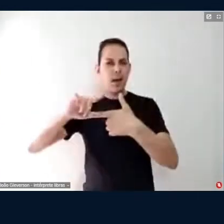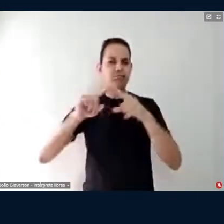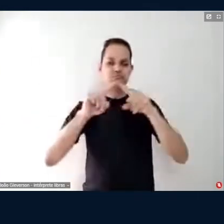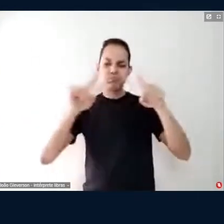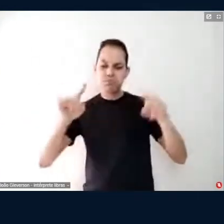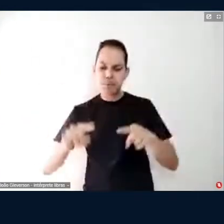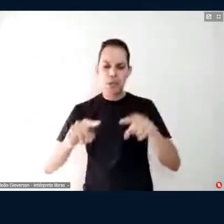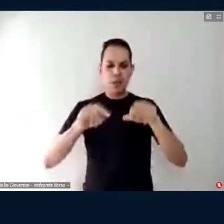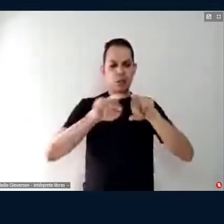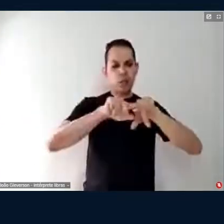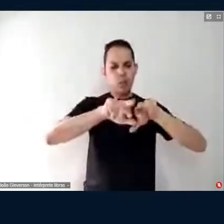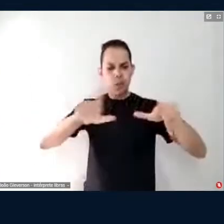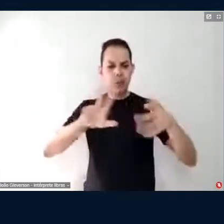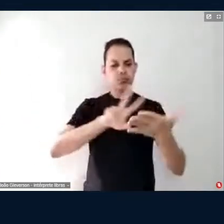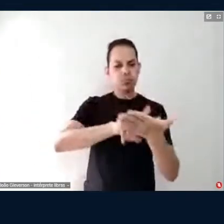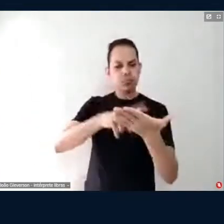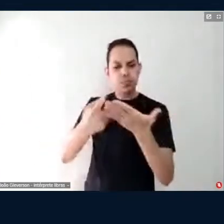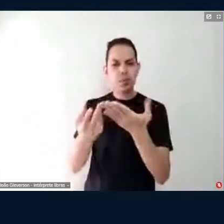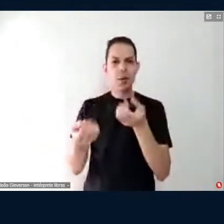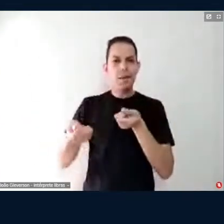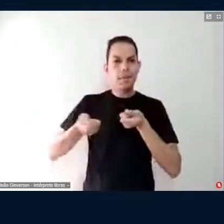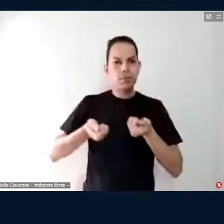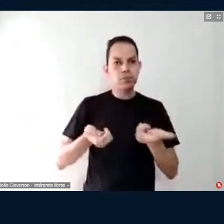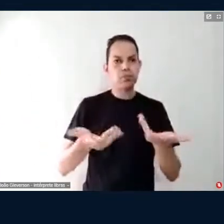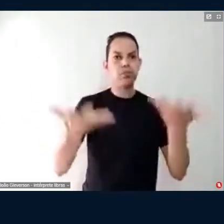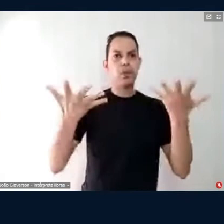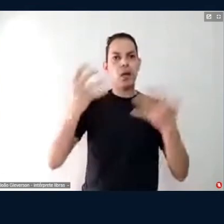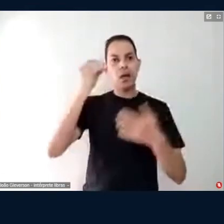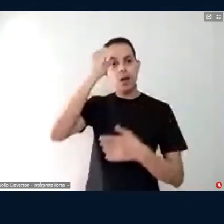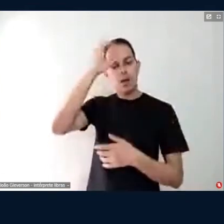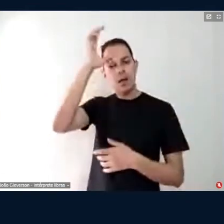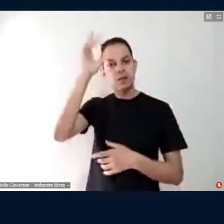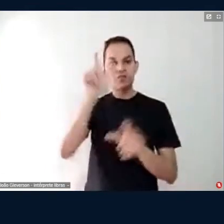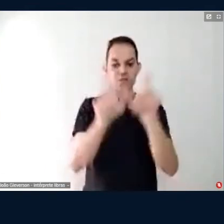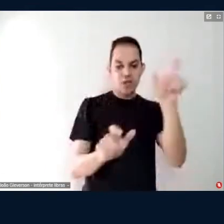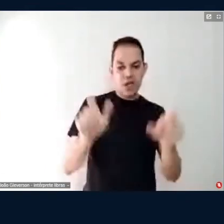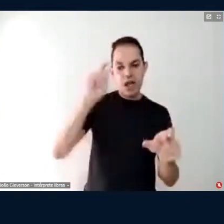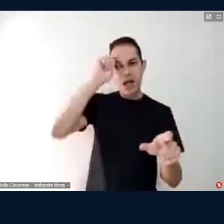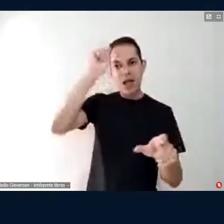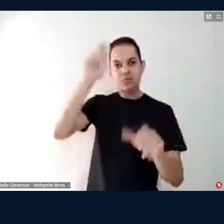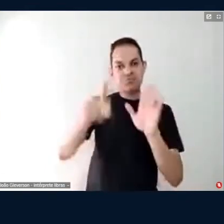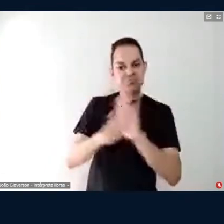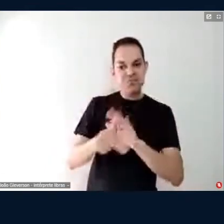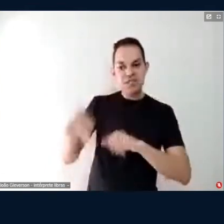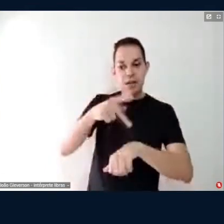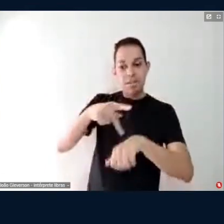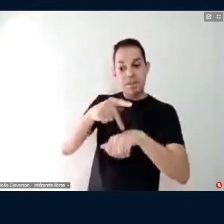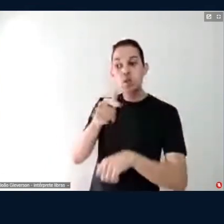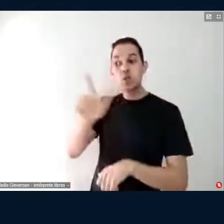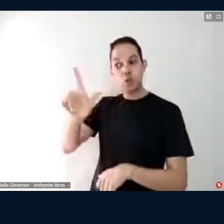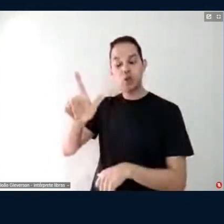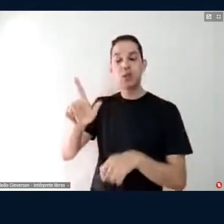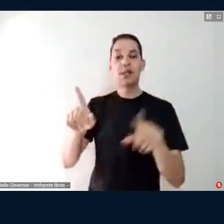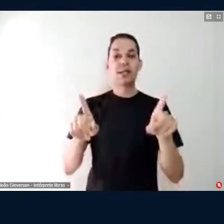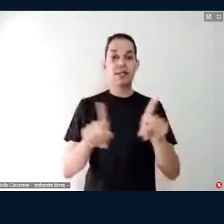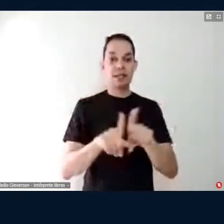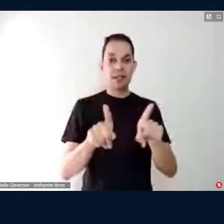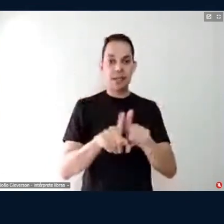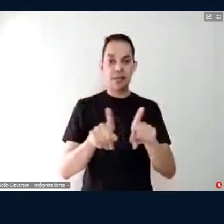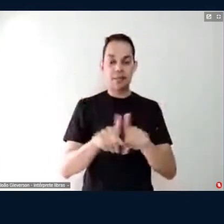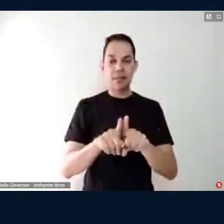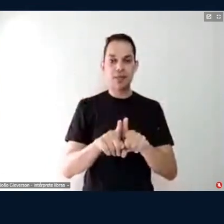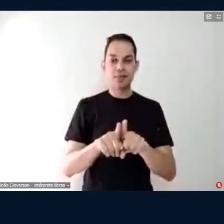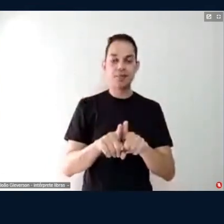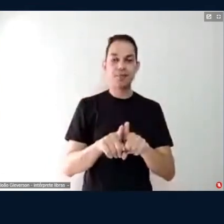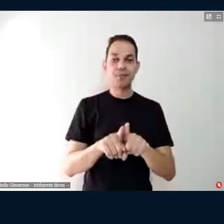e que colocaram em circulação o conhecimento desses autores internacionais. Eu destaco a figura 10,